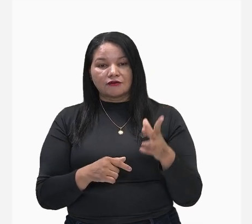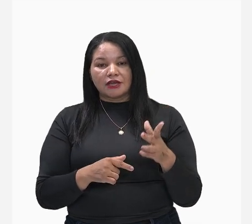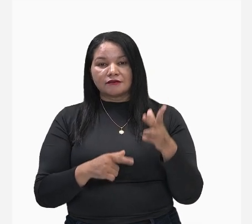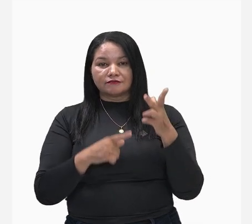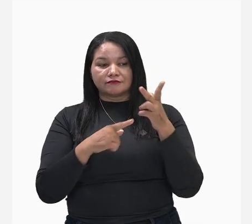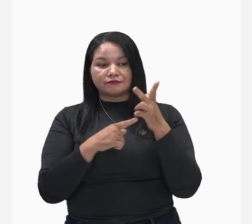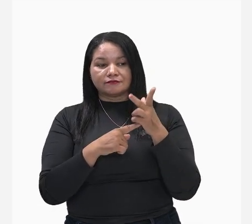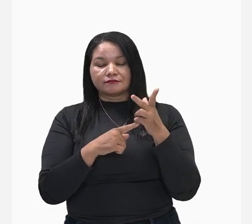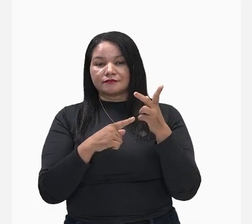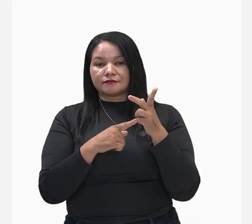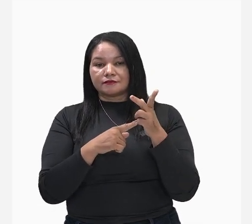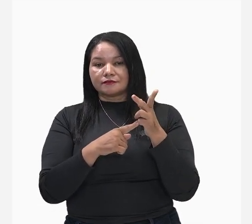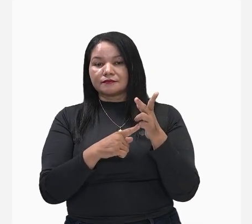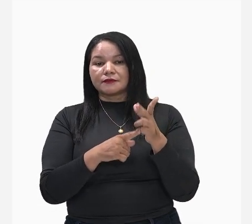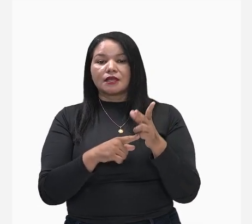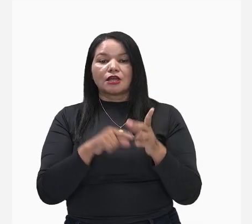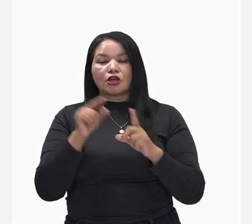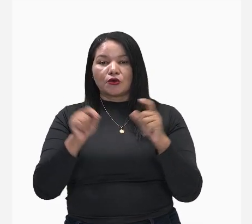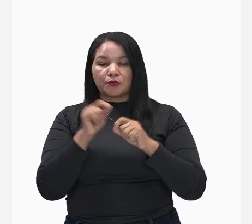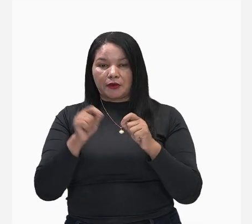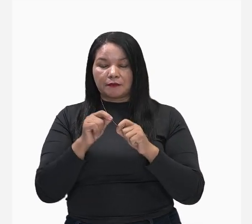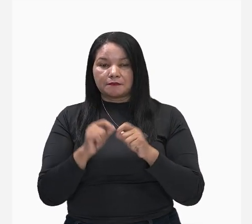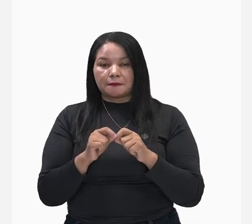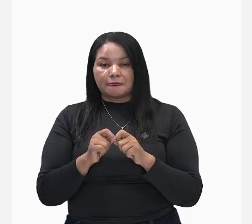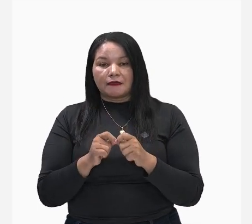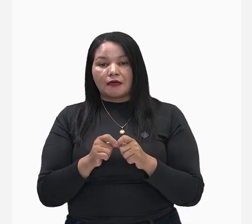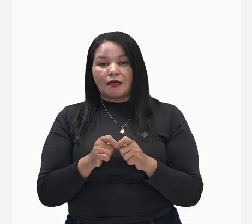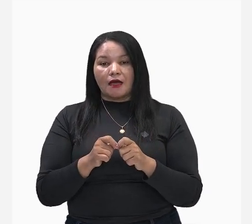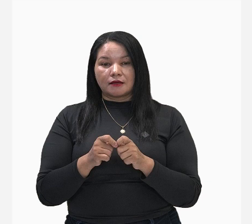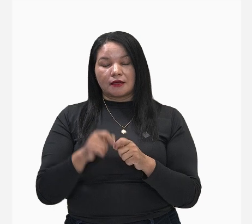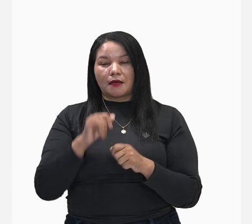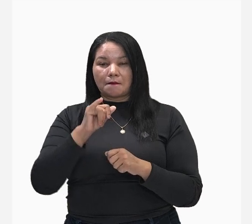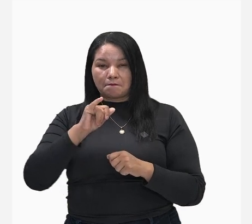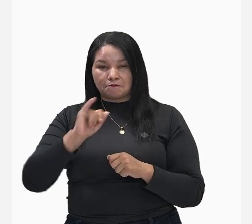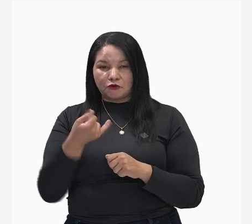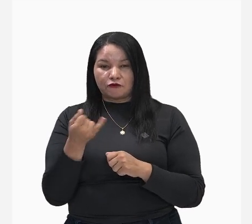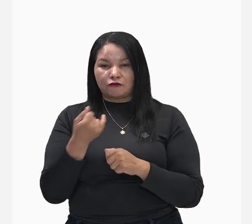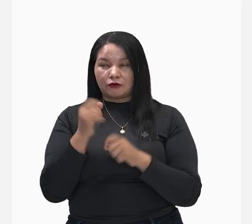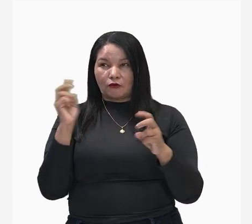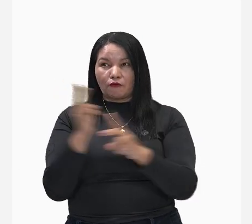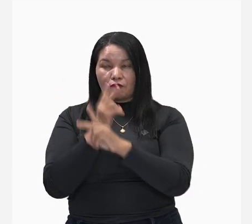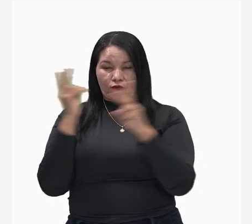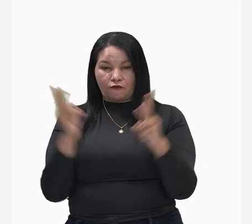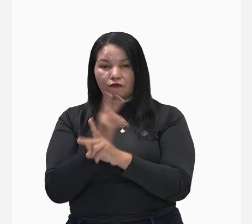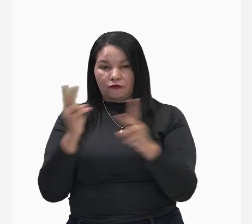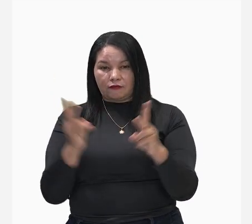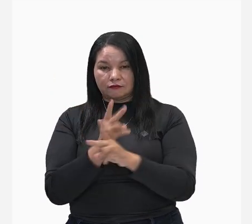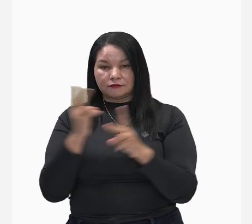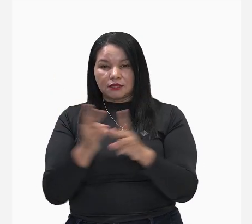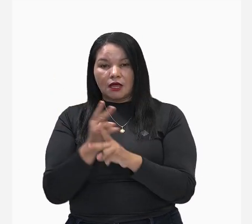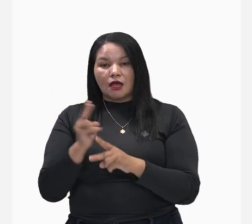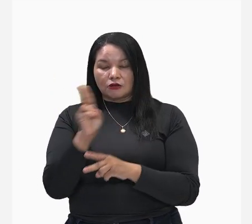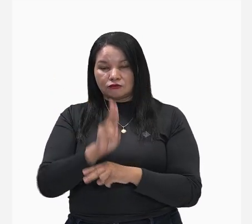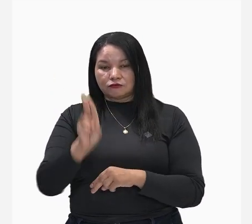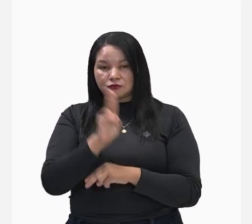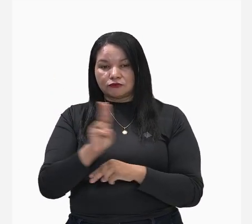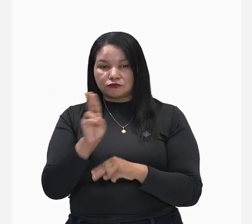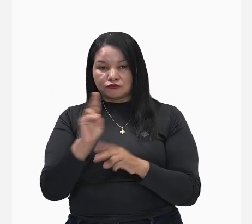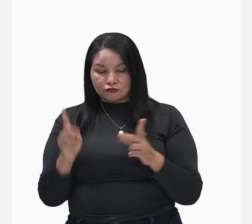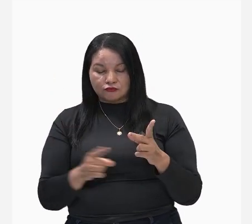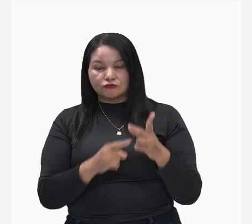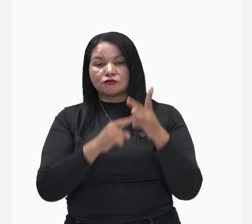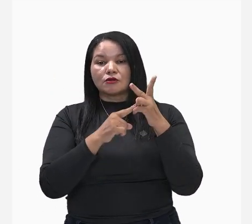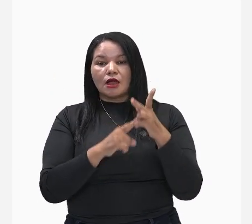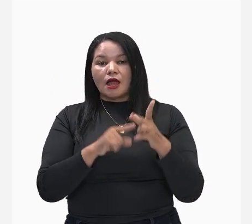energia associada ao aproveitamento das correntes de ar, do vento. Utiliza energia eólica e a converte